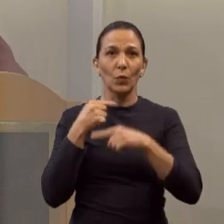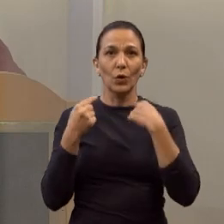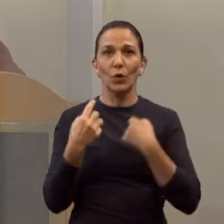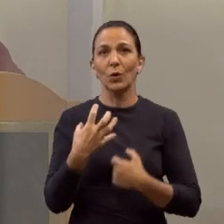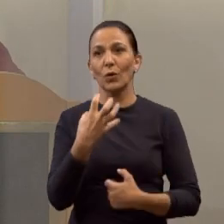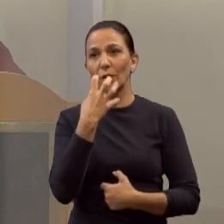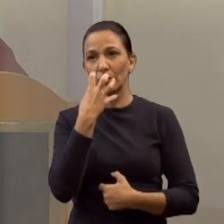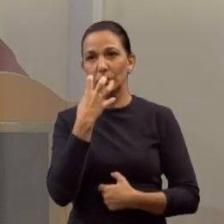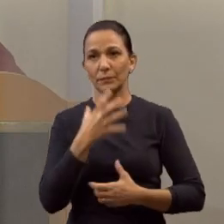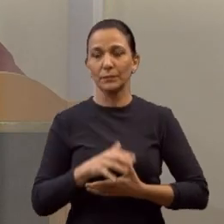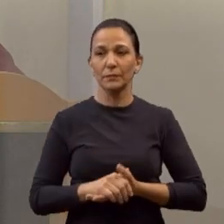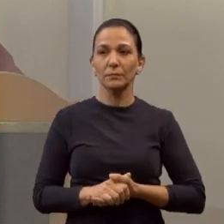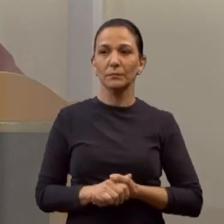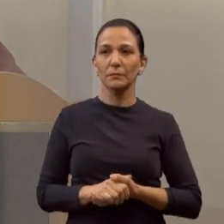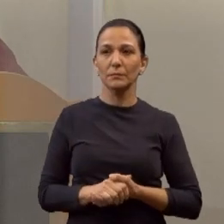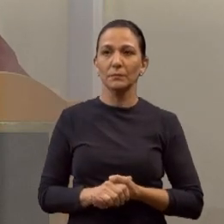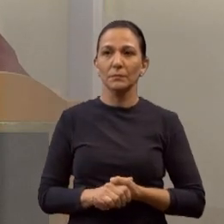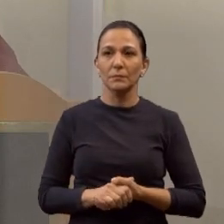ainda estou digerindo.